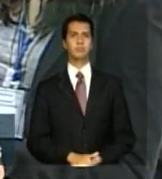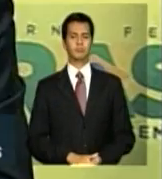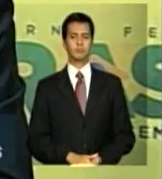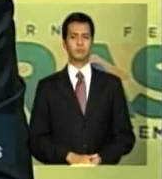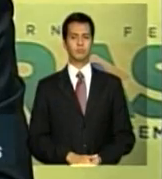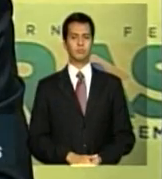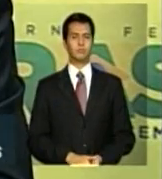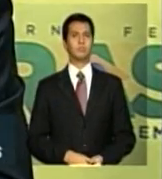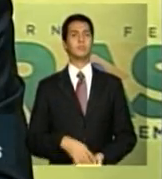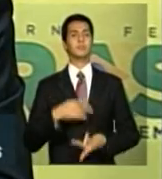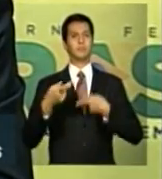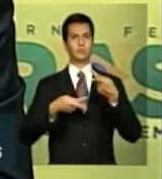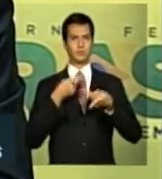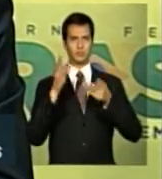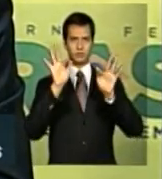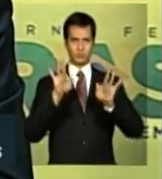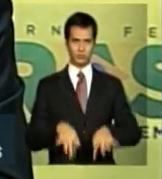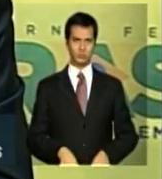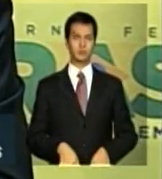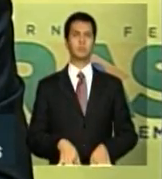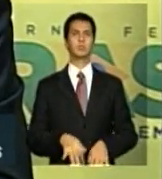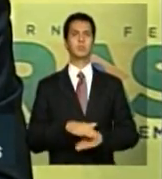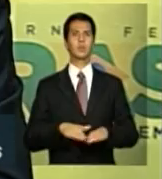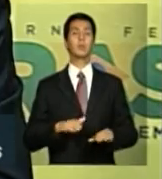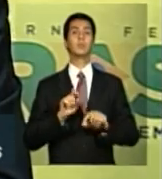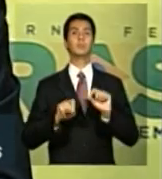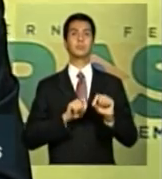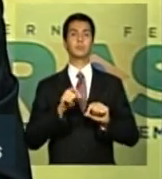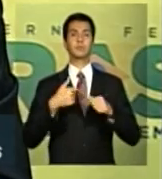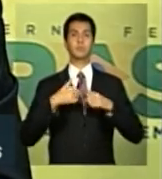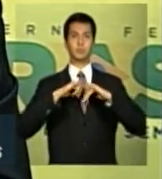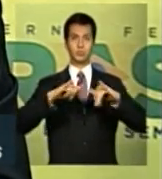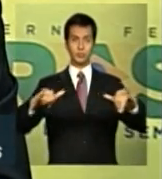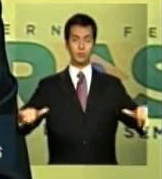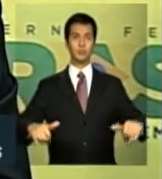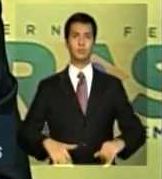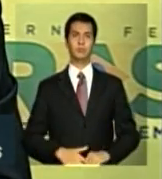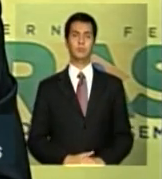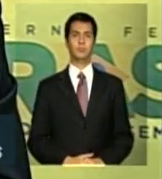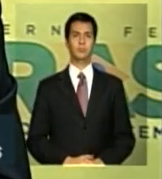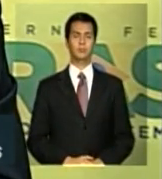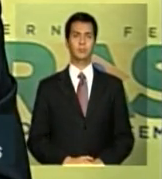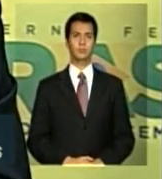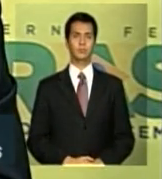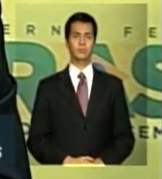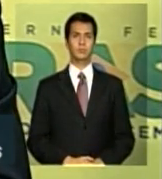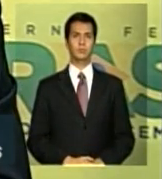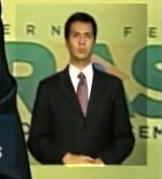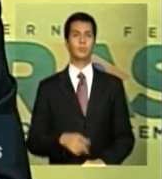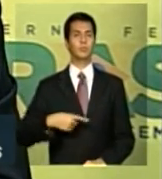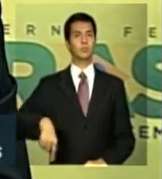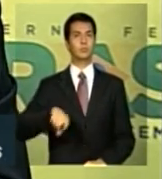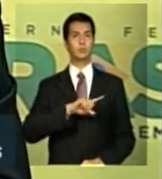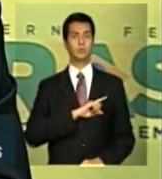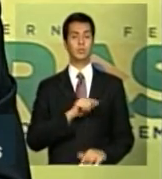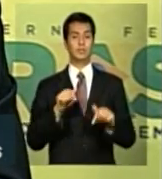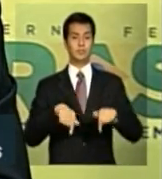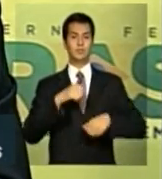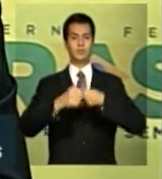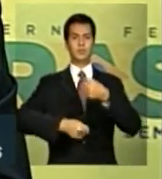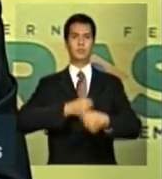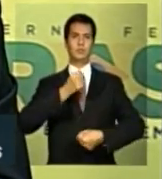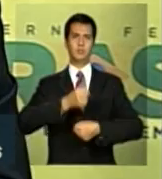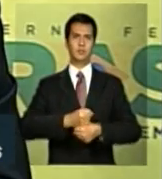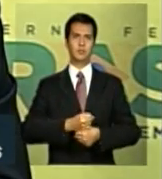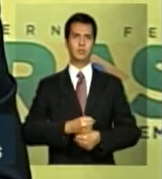queria concluir dizendo para vocês que nós estamos investindo esse ano,